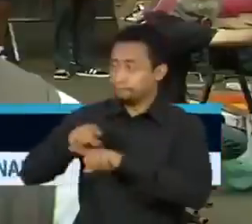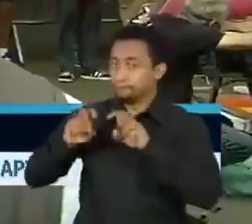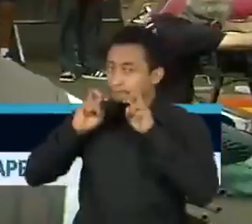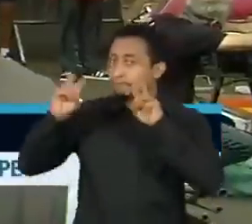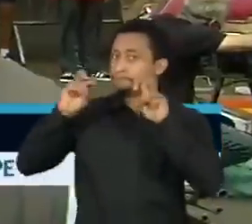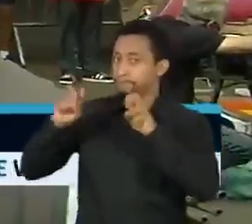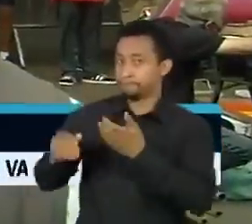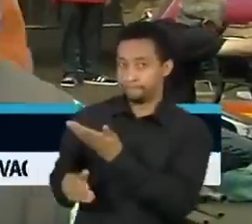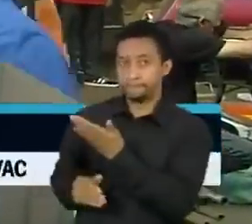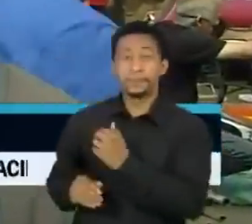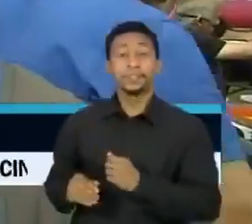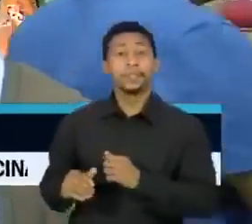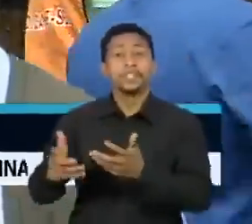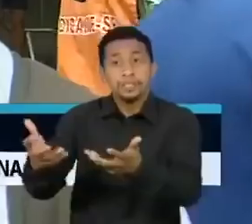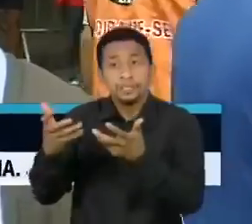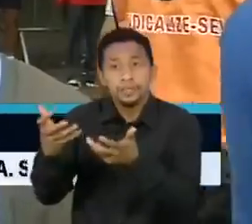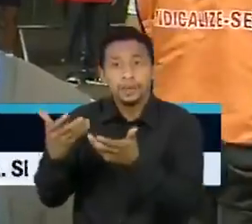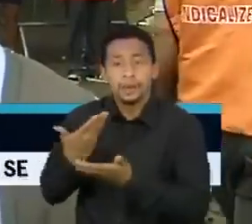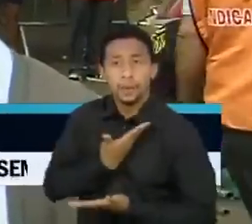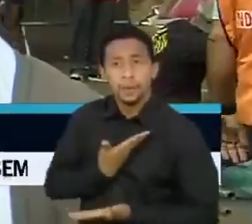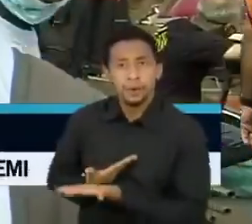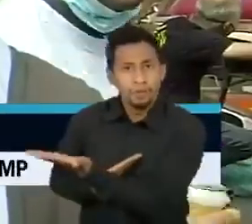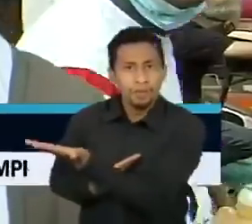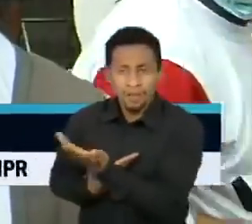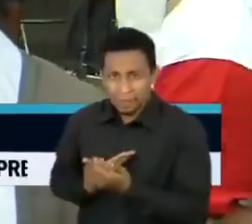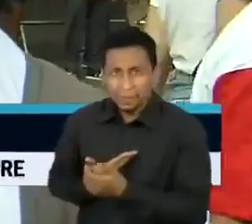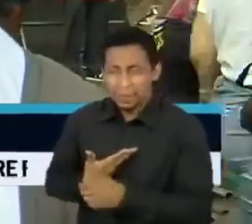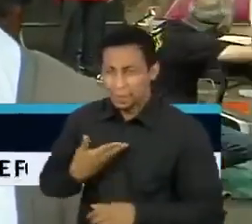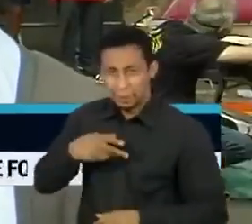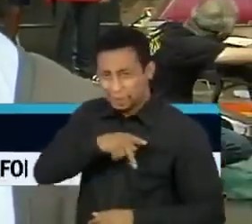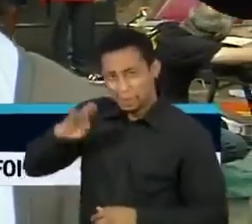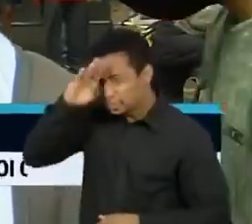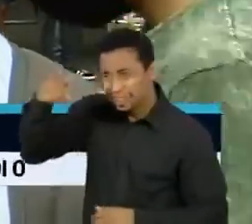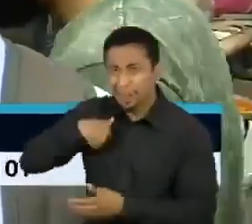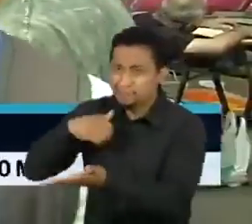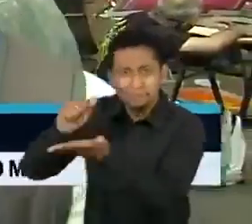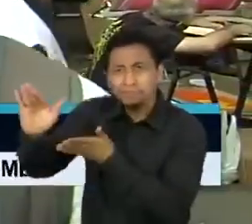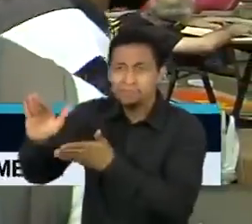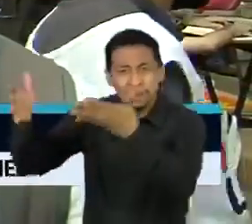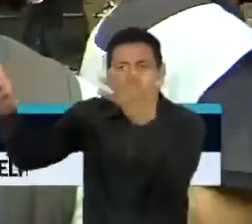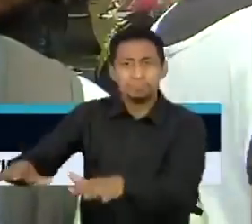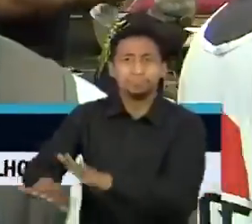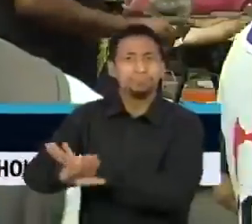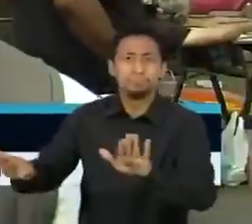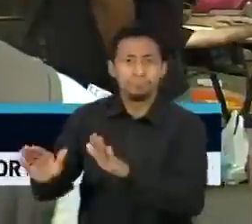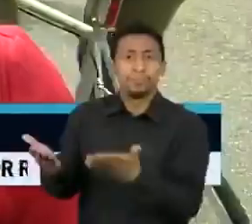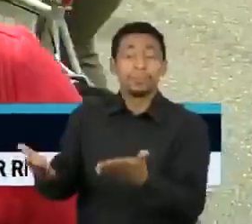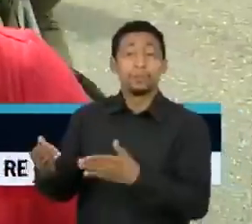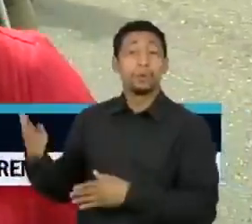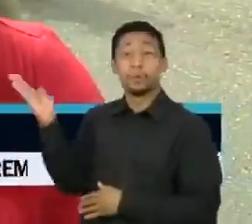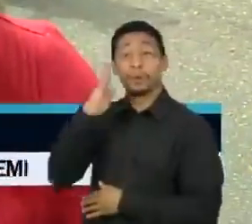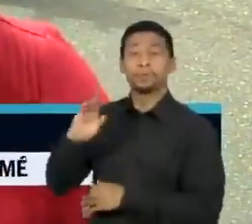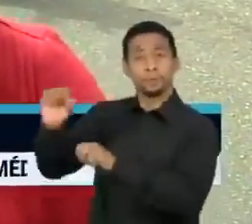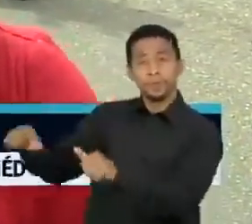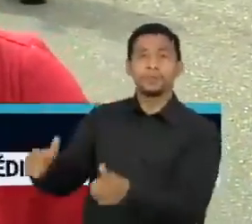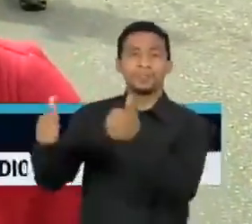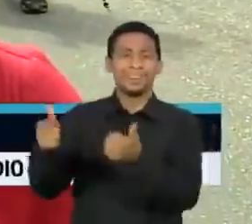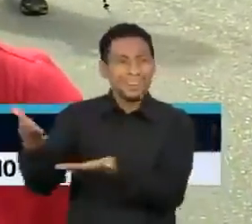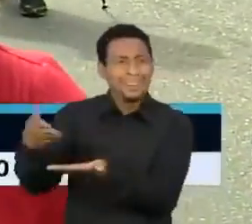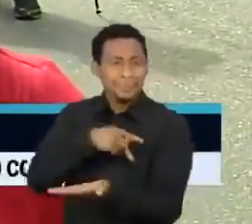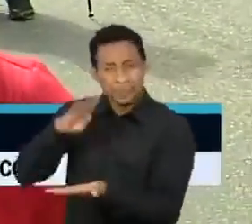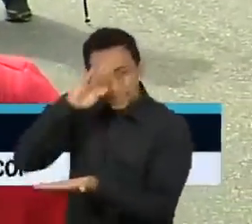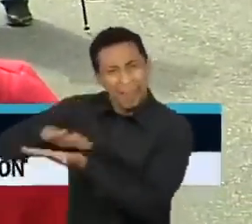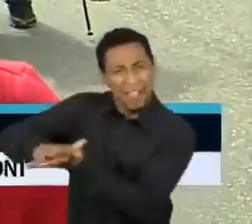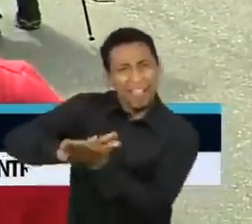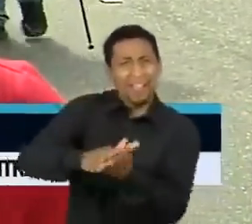A gente quer que esse governo caia, que o Bolsonaro saia e que o Brasil consiga se reerguer. Genocídio, a fome,